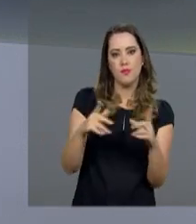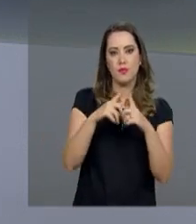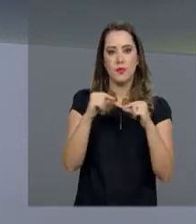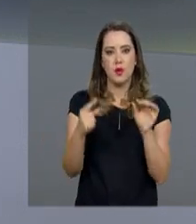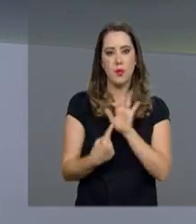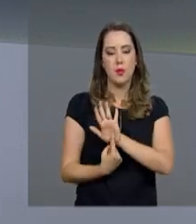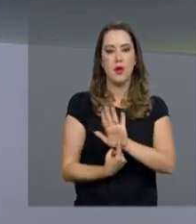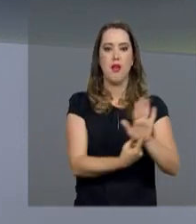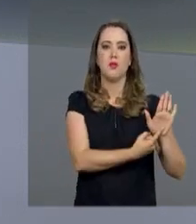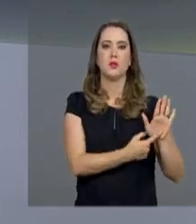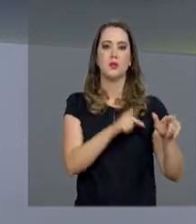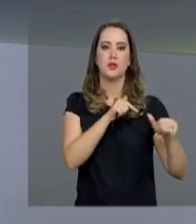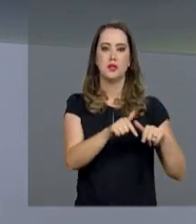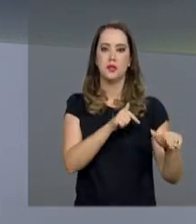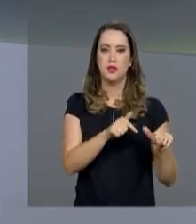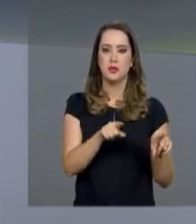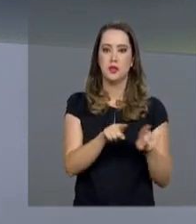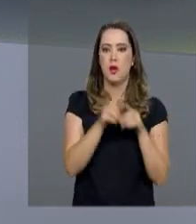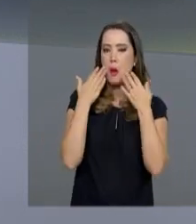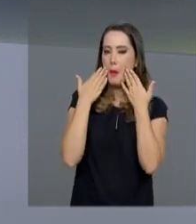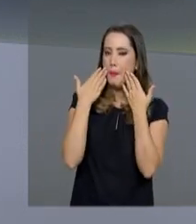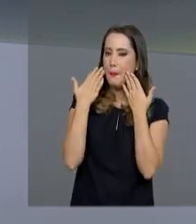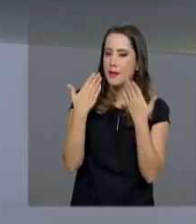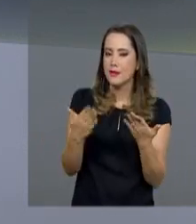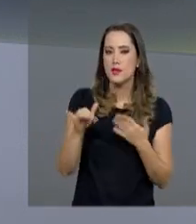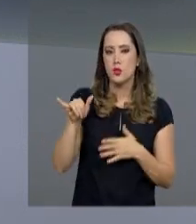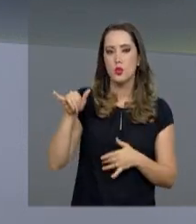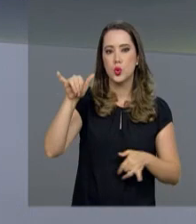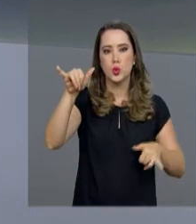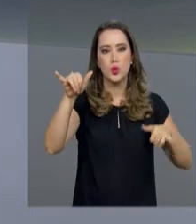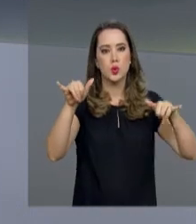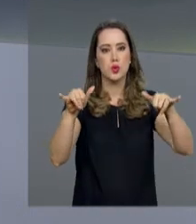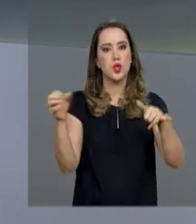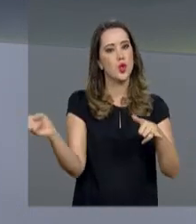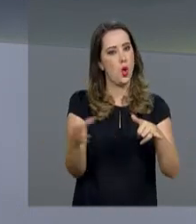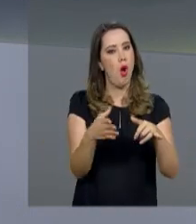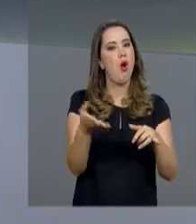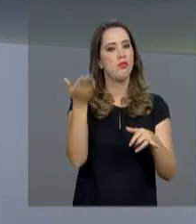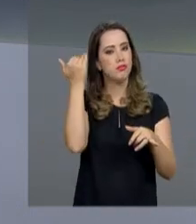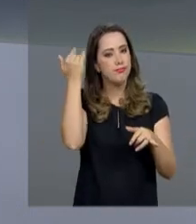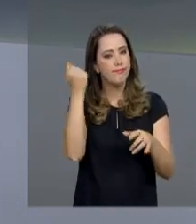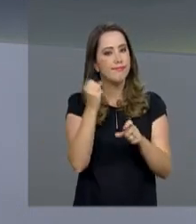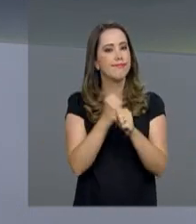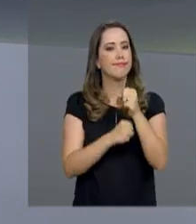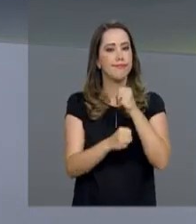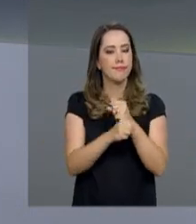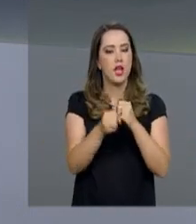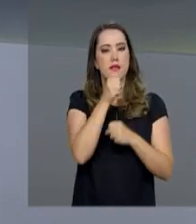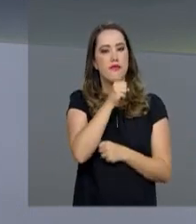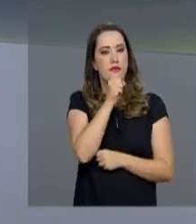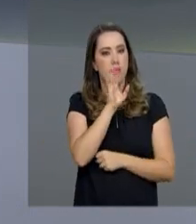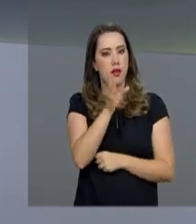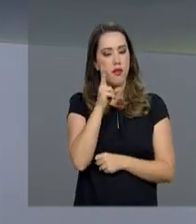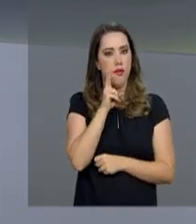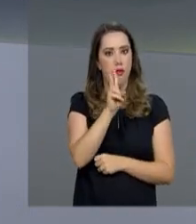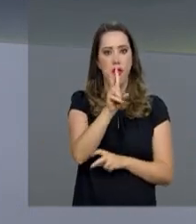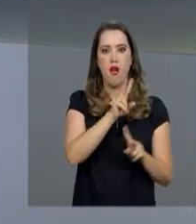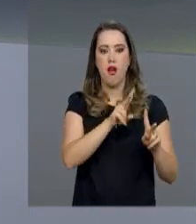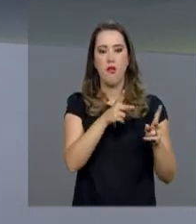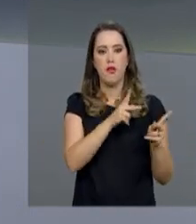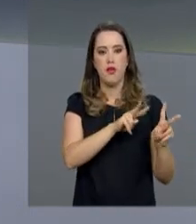para mostrar suas atividades. Além da exposição de aviões novos e antigos, o visitante pode assistir a shows